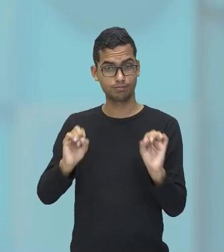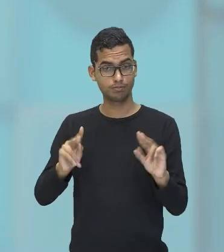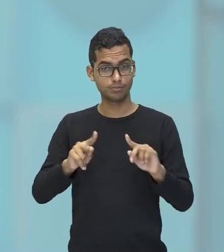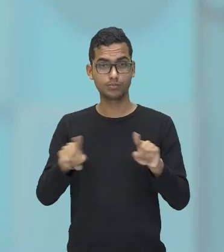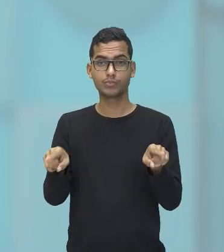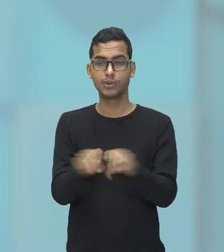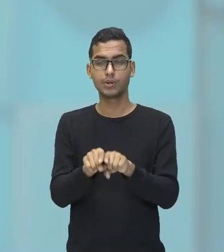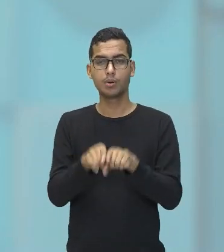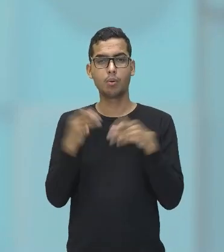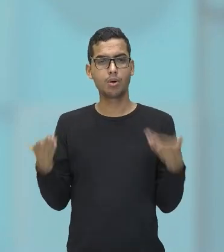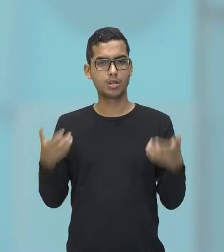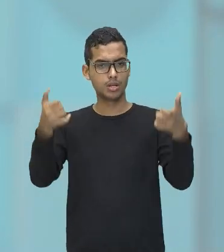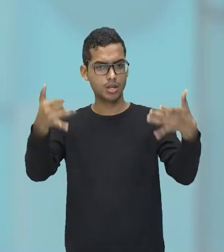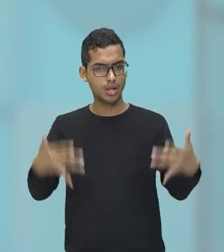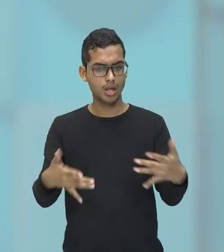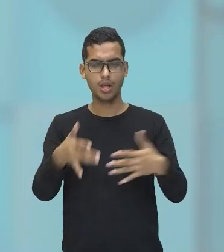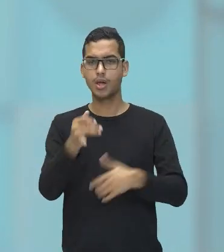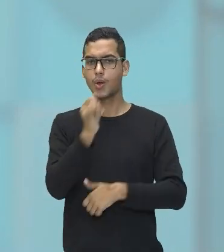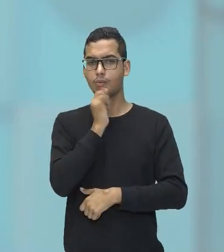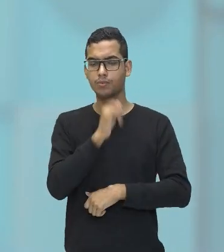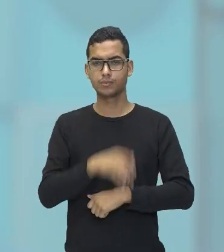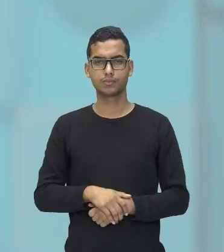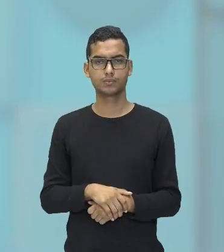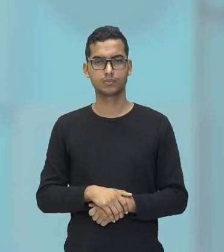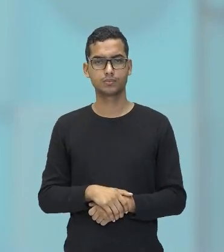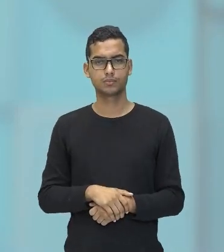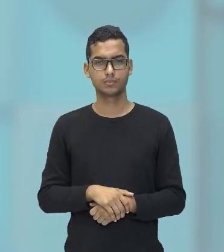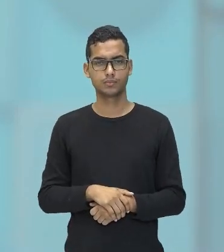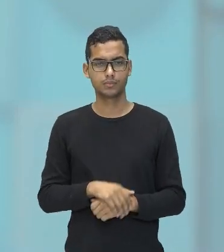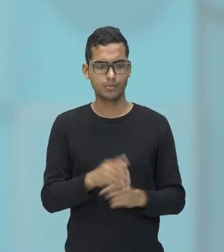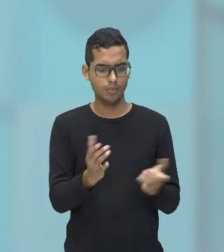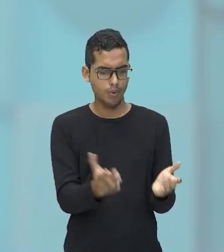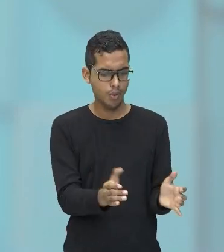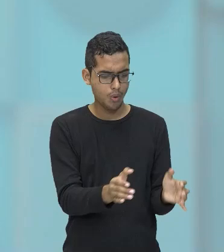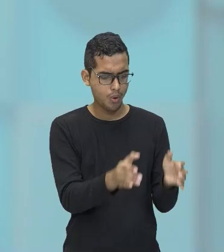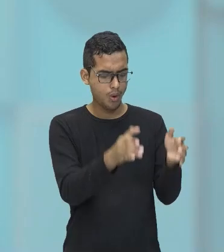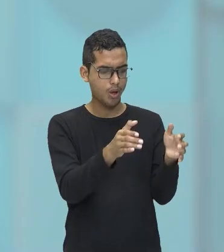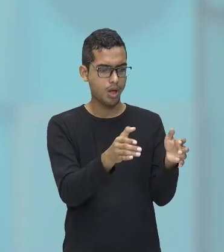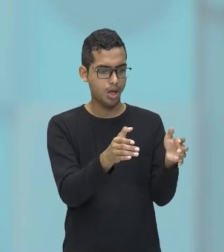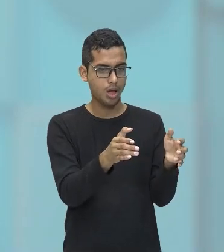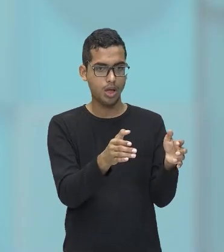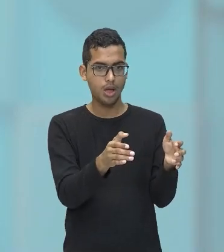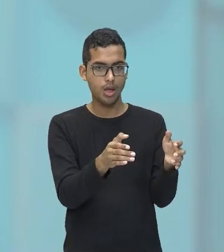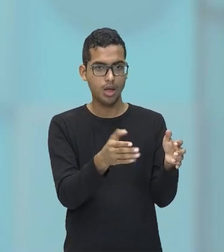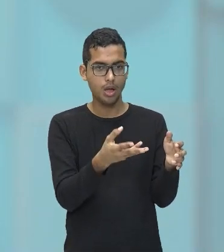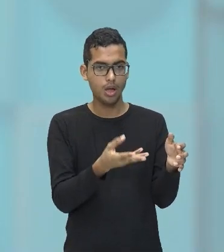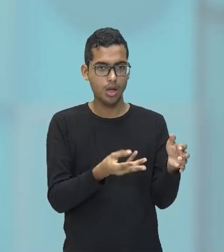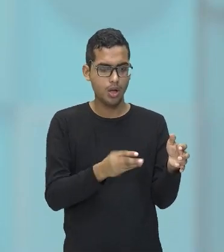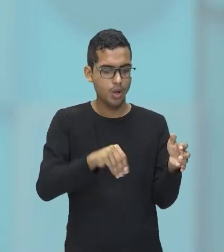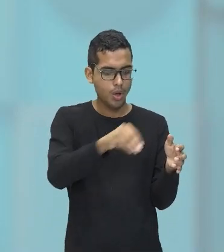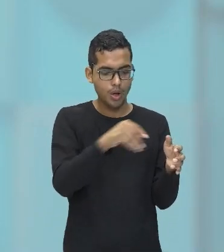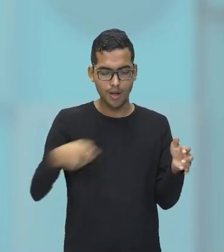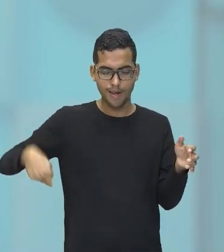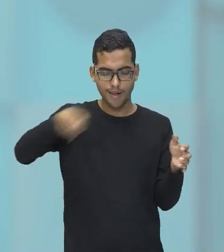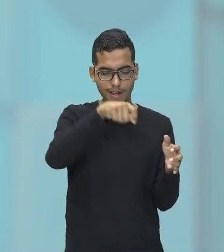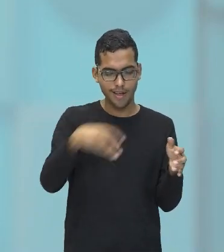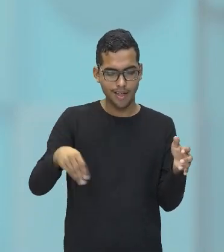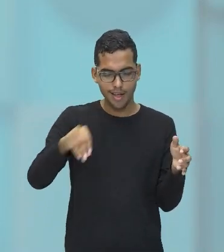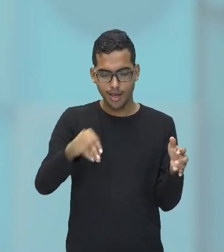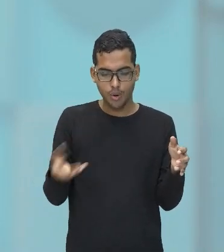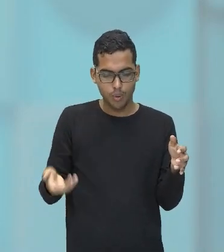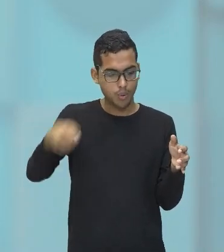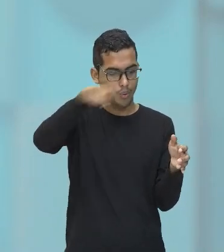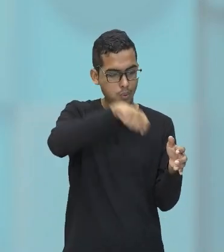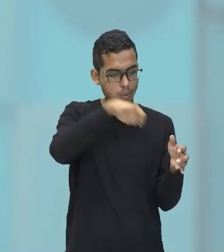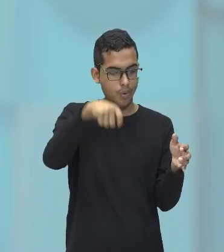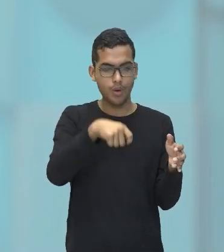né? Enche o vasinho de areia que a dengue não enche. É um exemplo do que você deve fazer para